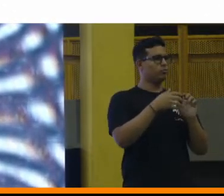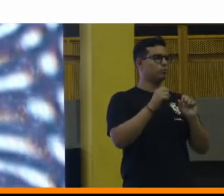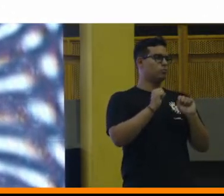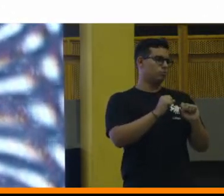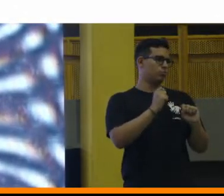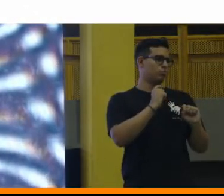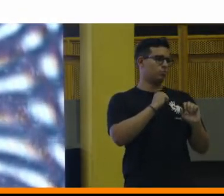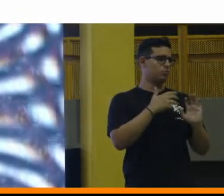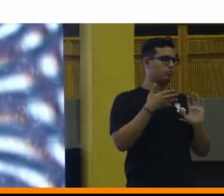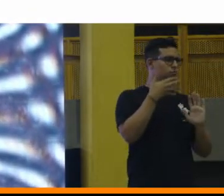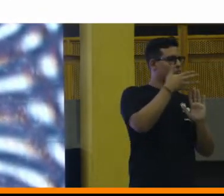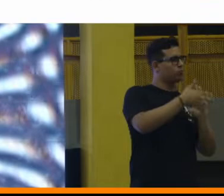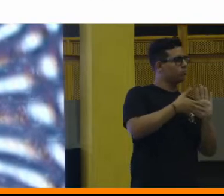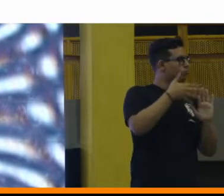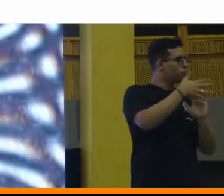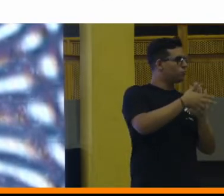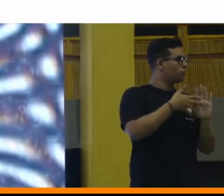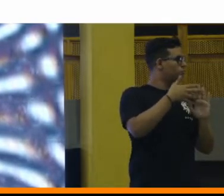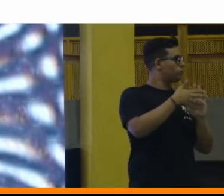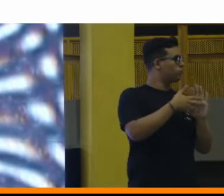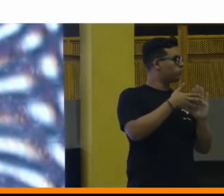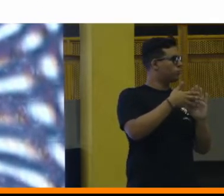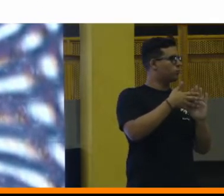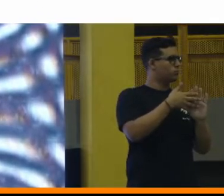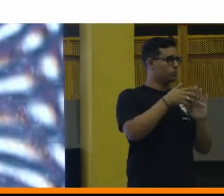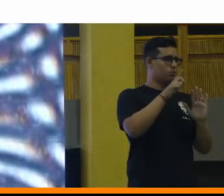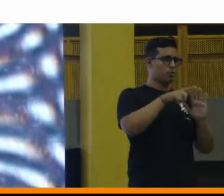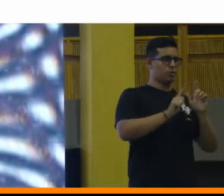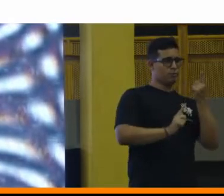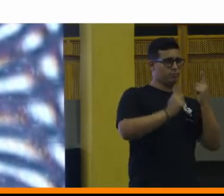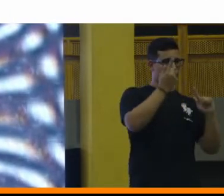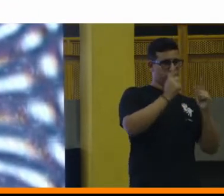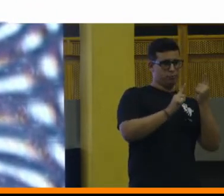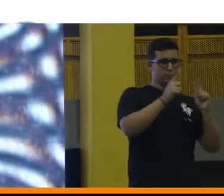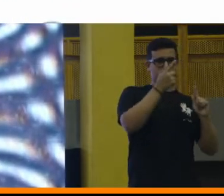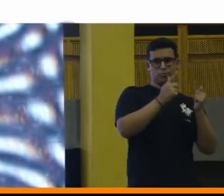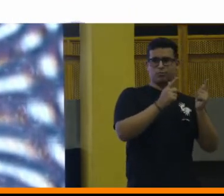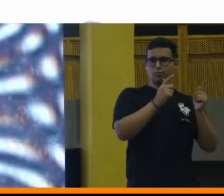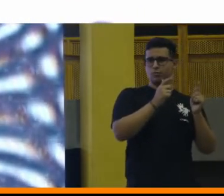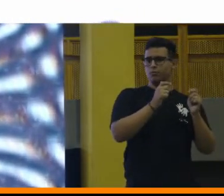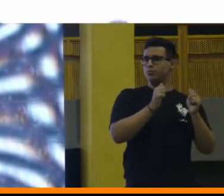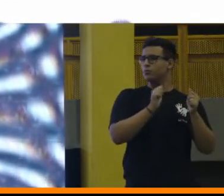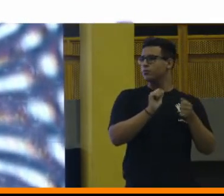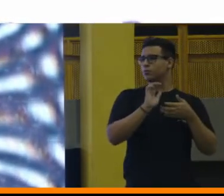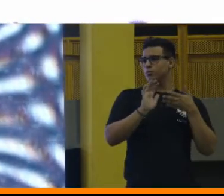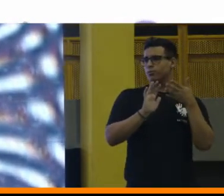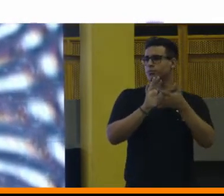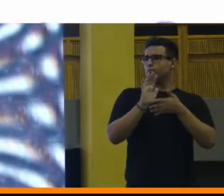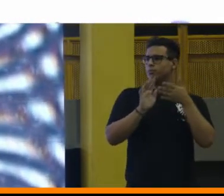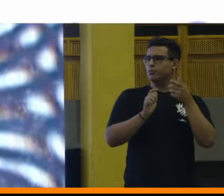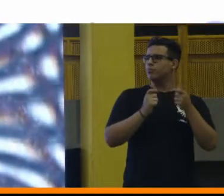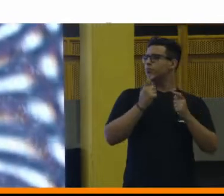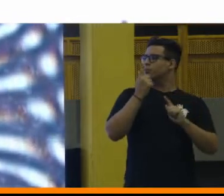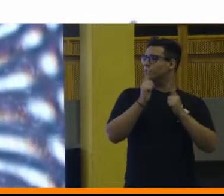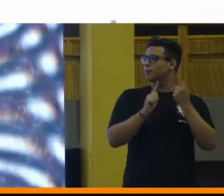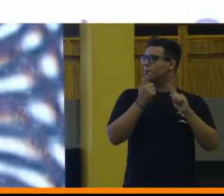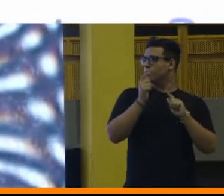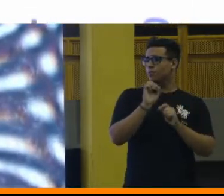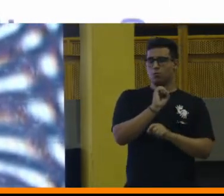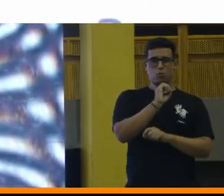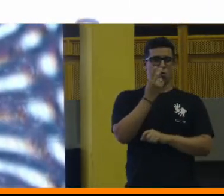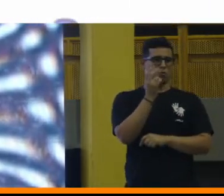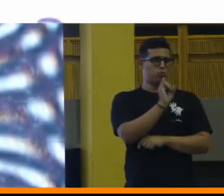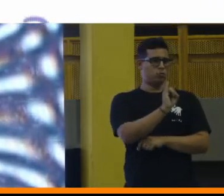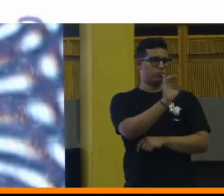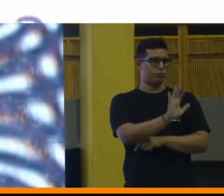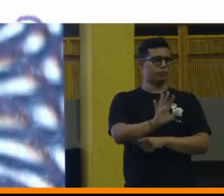um texto que é um gesto é um texto. Uma figura é